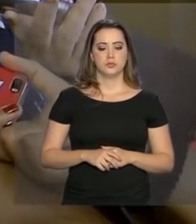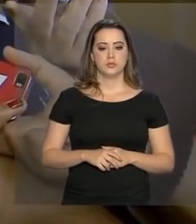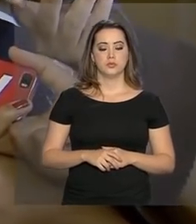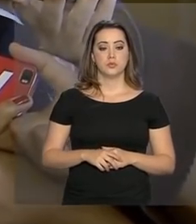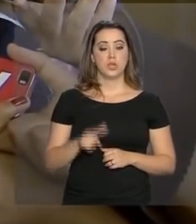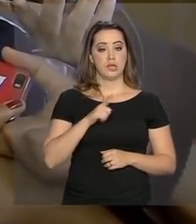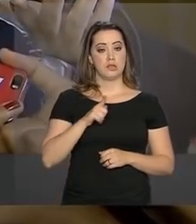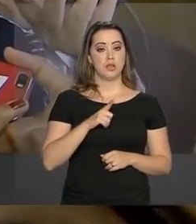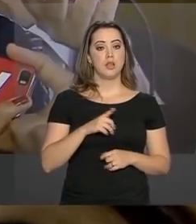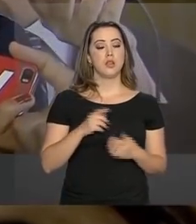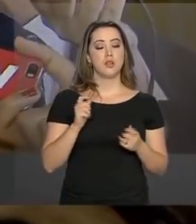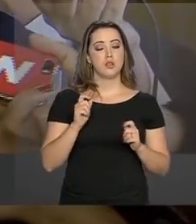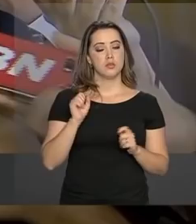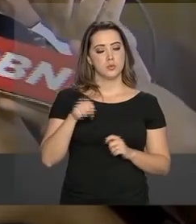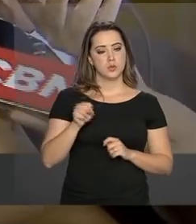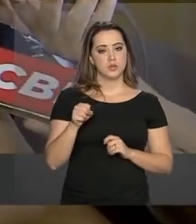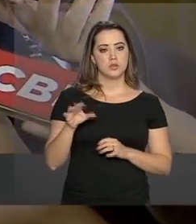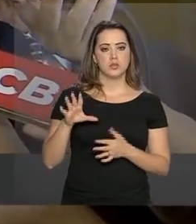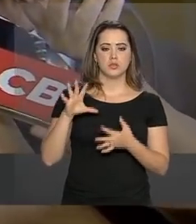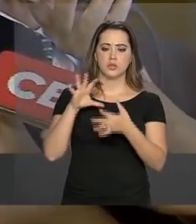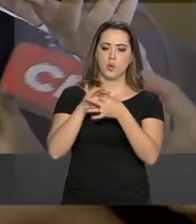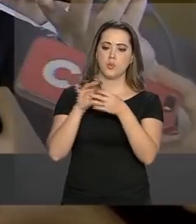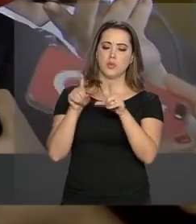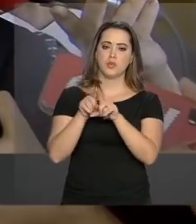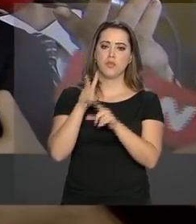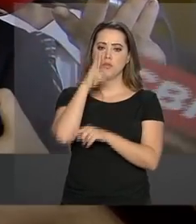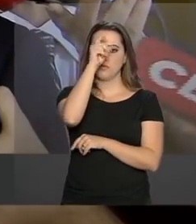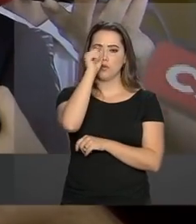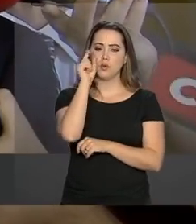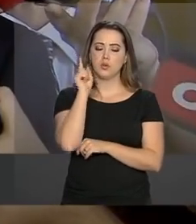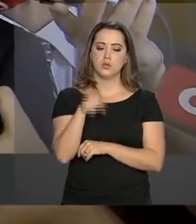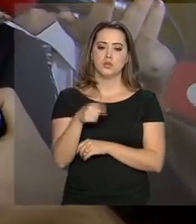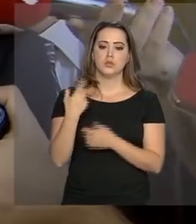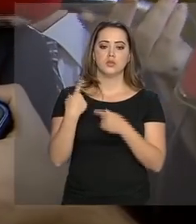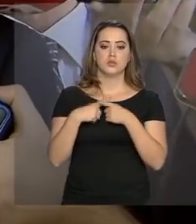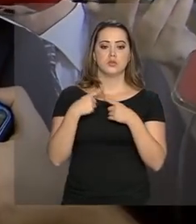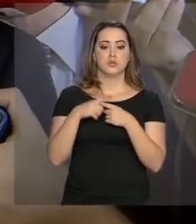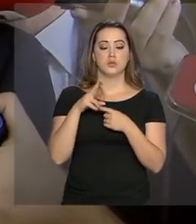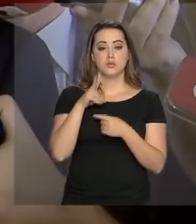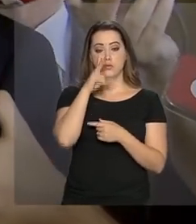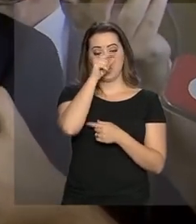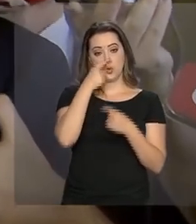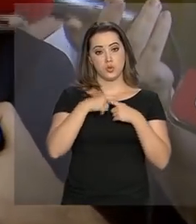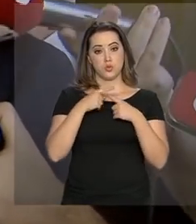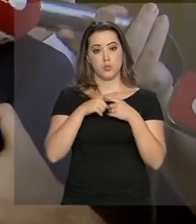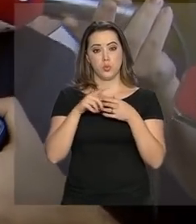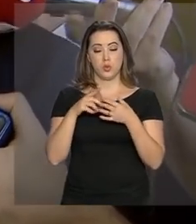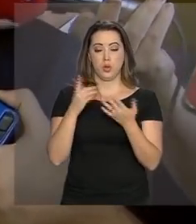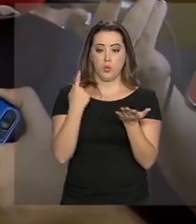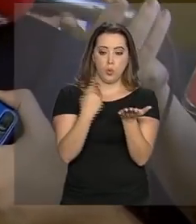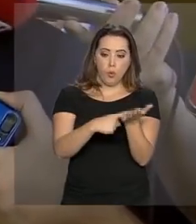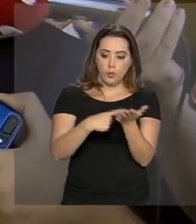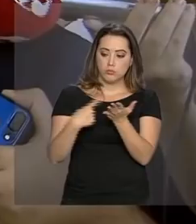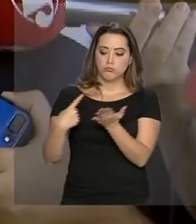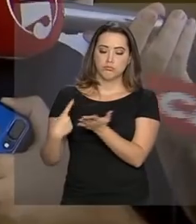Nós temos uma cooperação forte. Cooperação forte indica que o portfólio